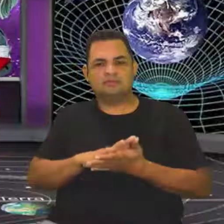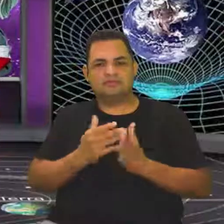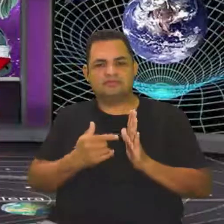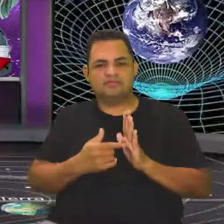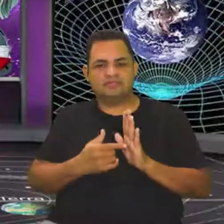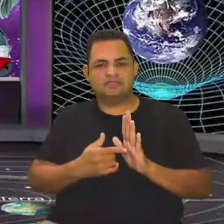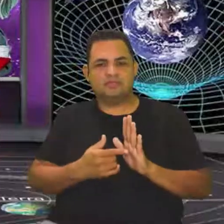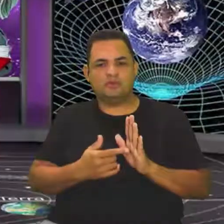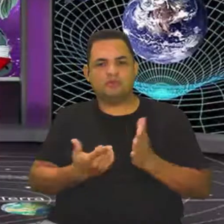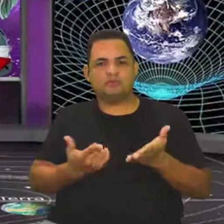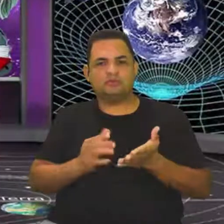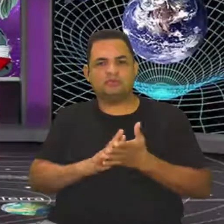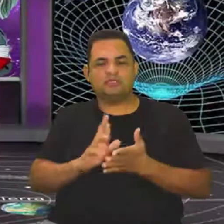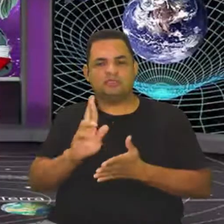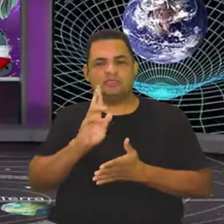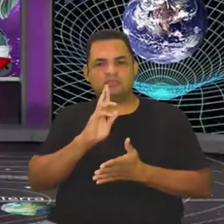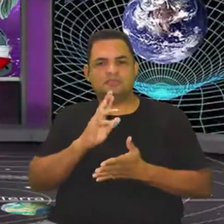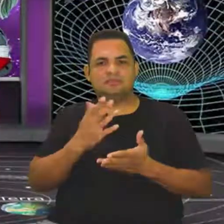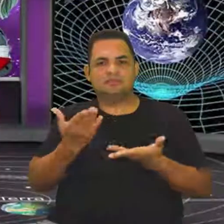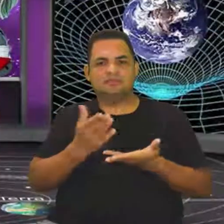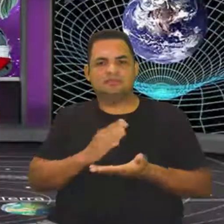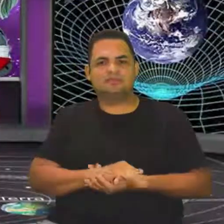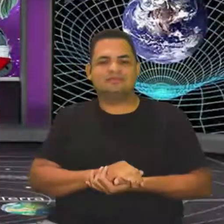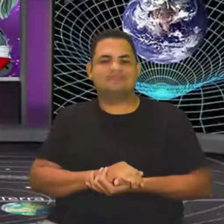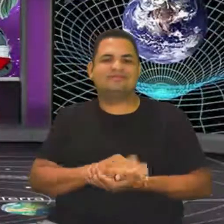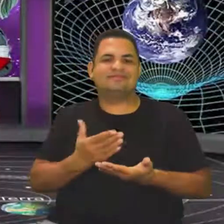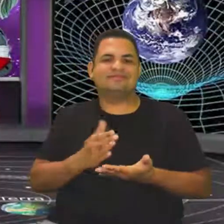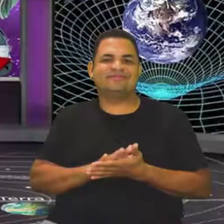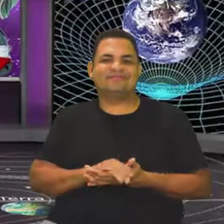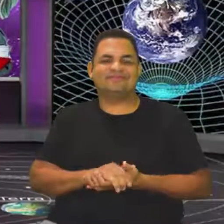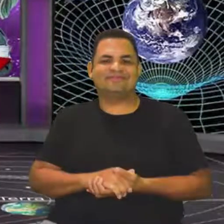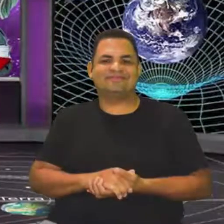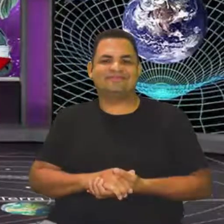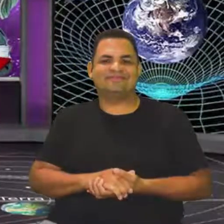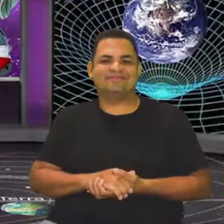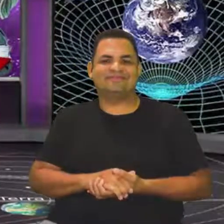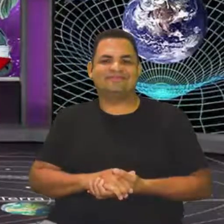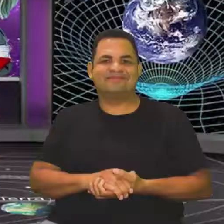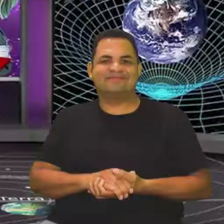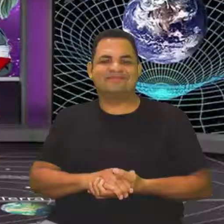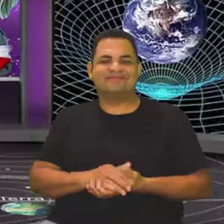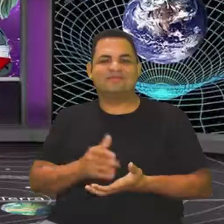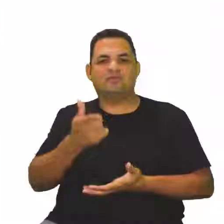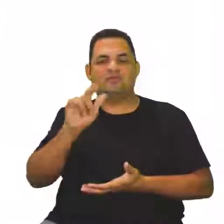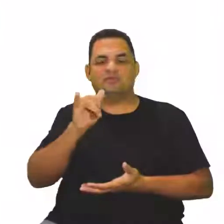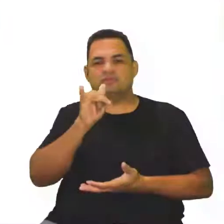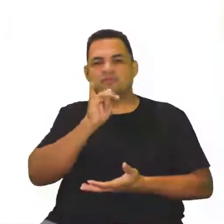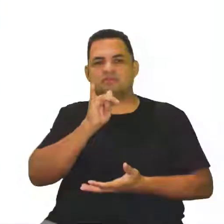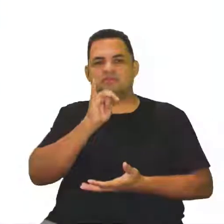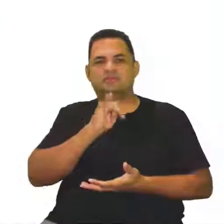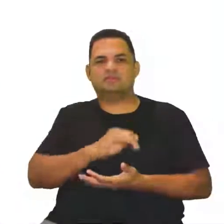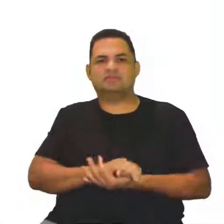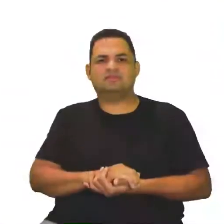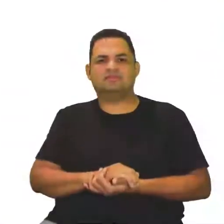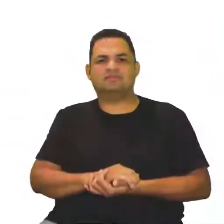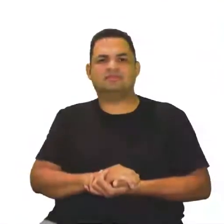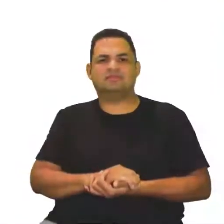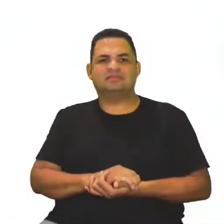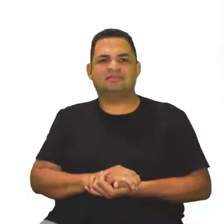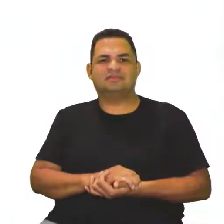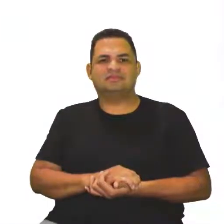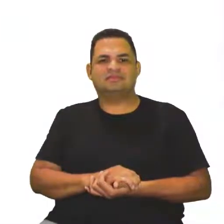para vocês, tá? Não precisa me olhar assim com esse olhão não que eu vou explicar para vocês. Então, vamos pro outro exemplo ali, olha só.